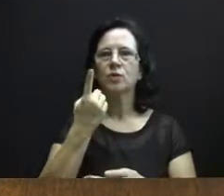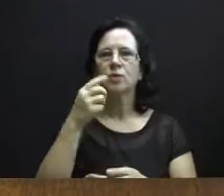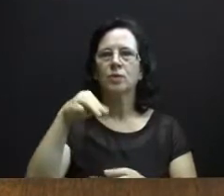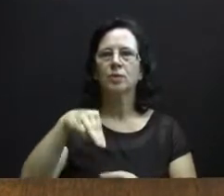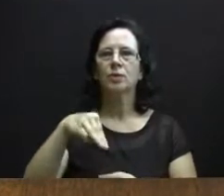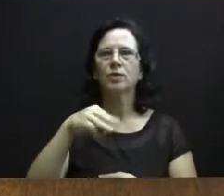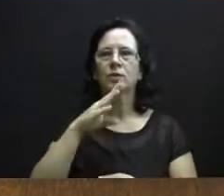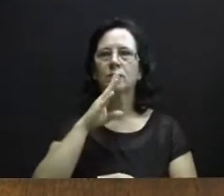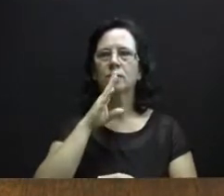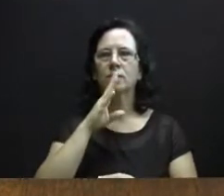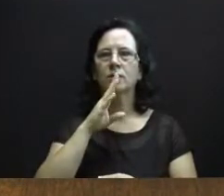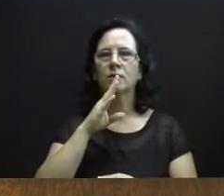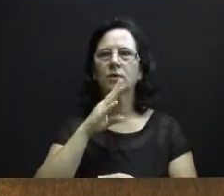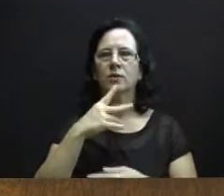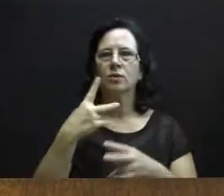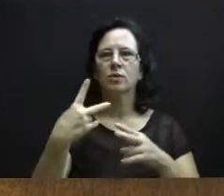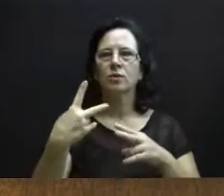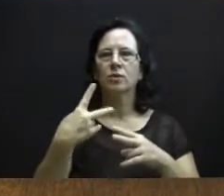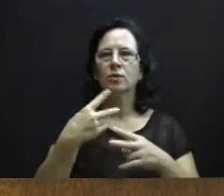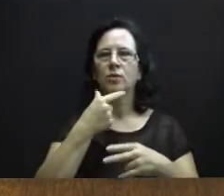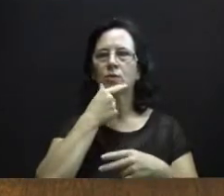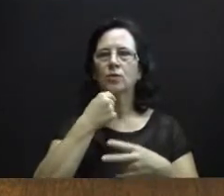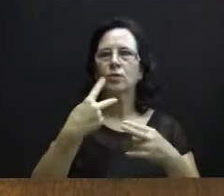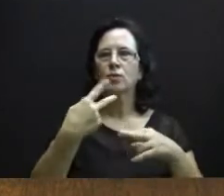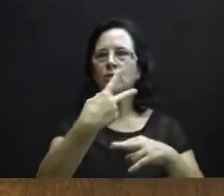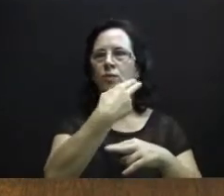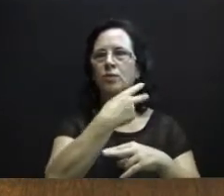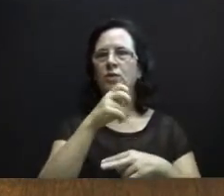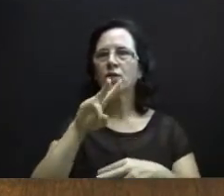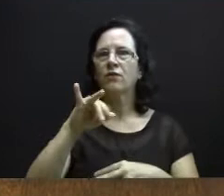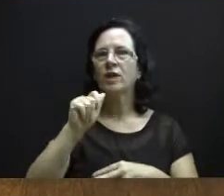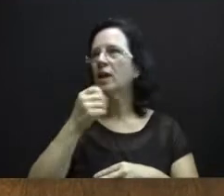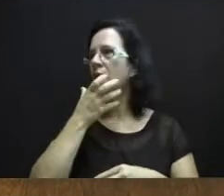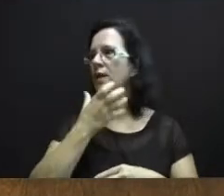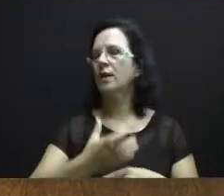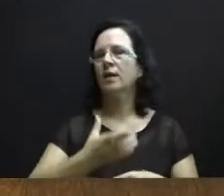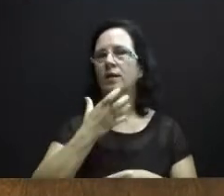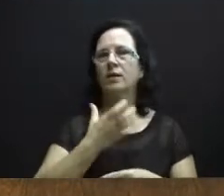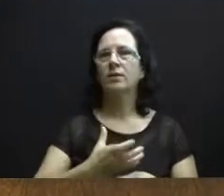para o cabeleireiro ailton e acabou falecendo na vila natal